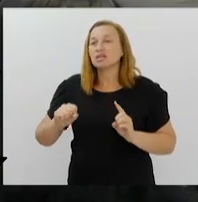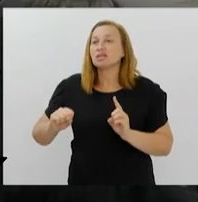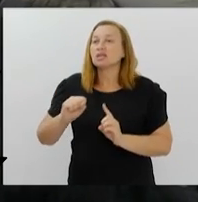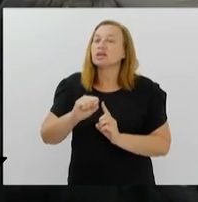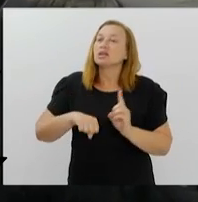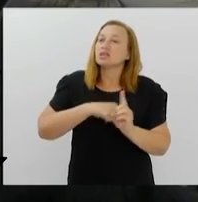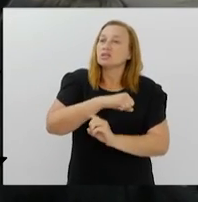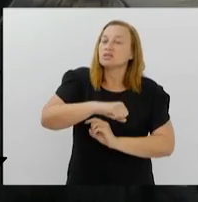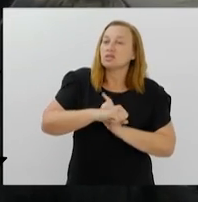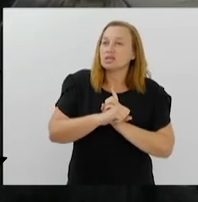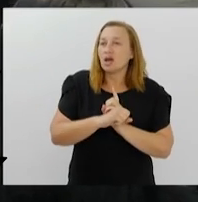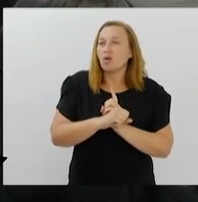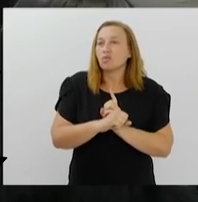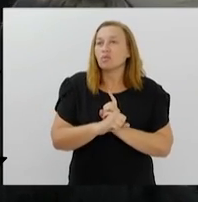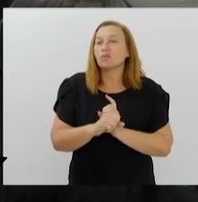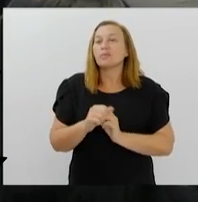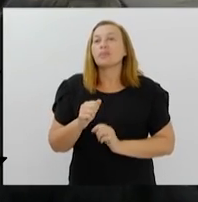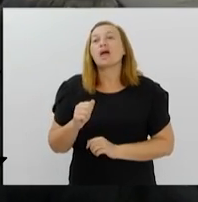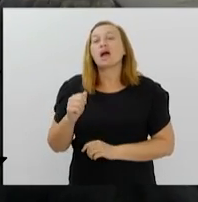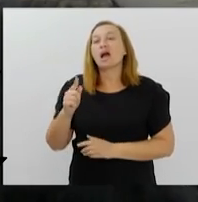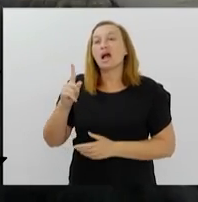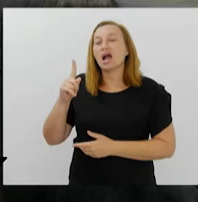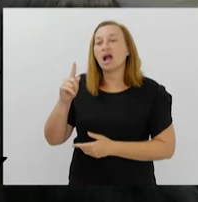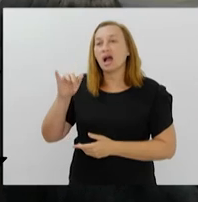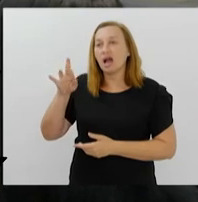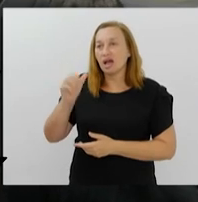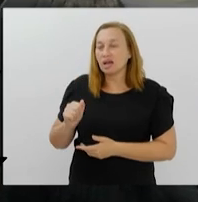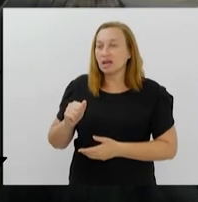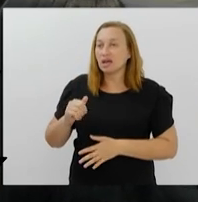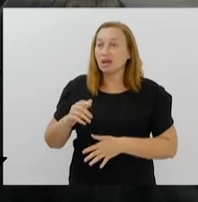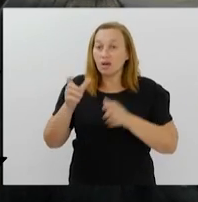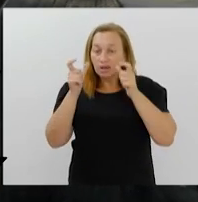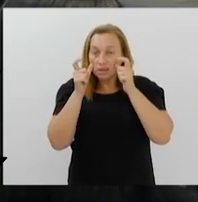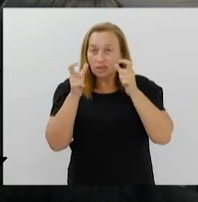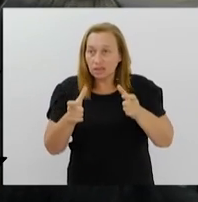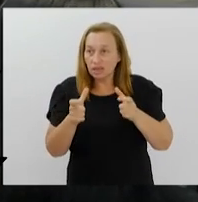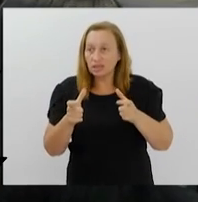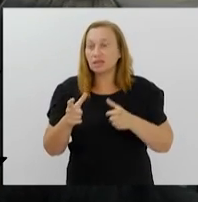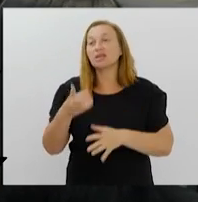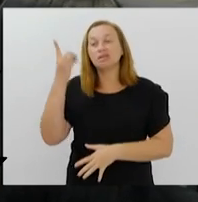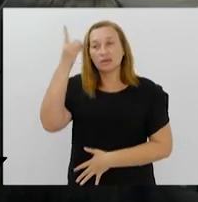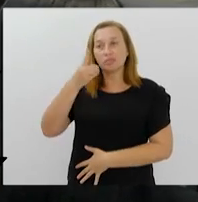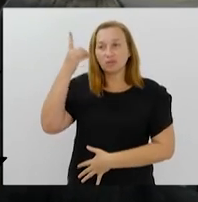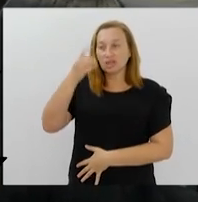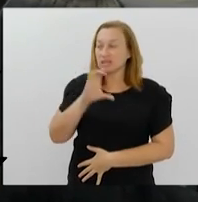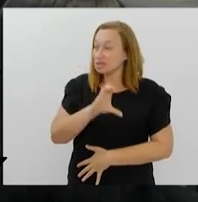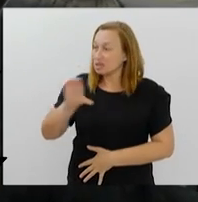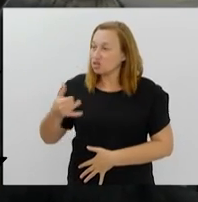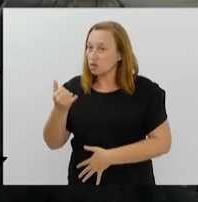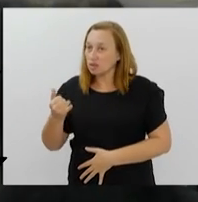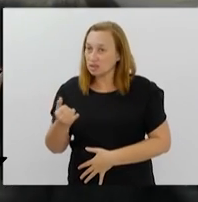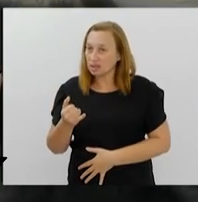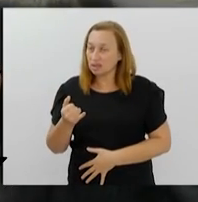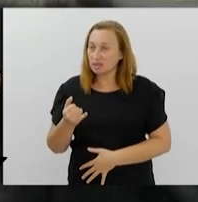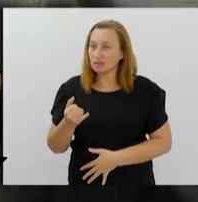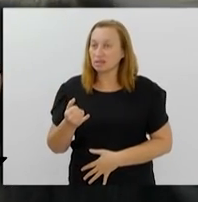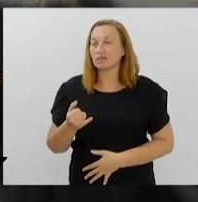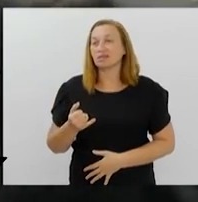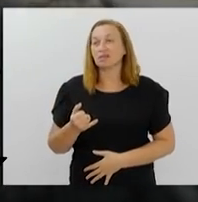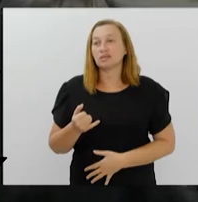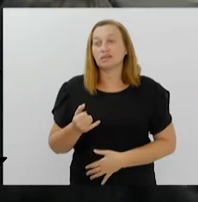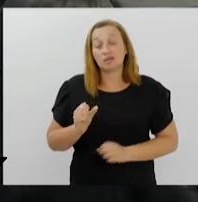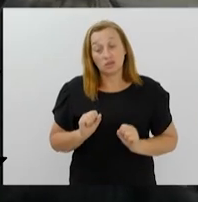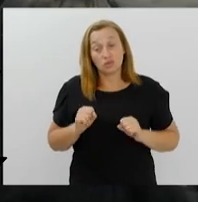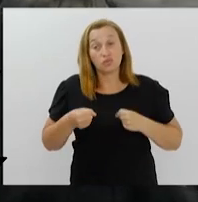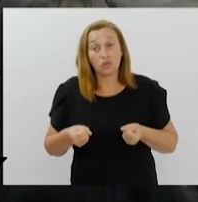dos Reis é uma grande deputada a deputada mais atenta e mais zelosa aqui na ccj não passa nada pela deputada